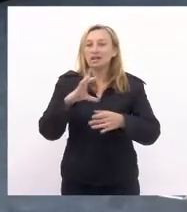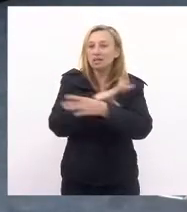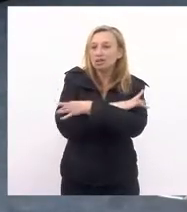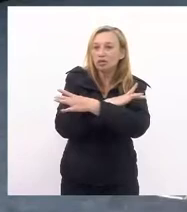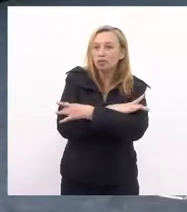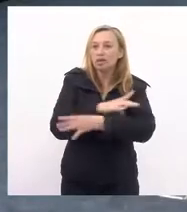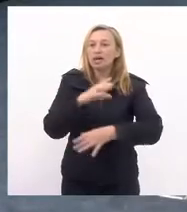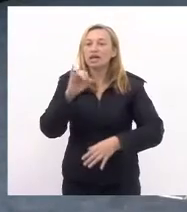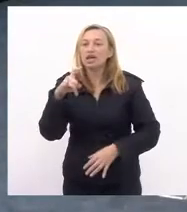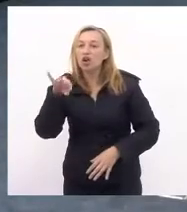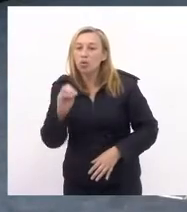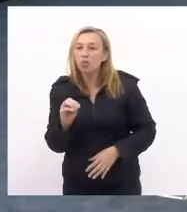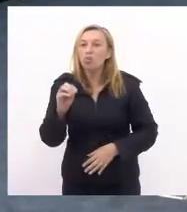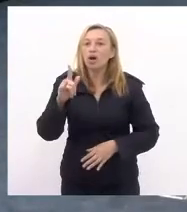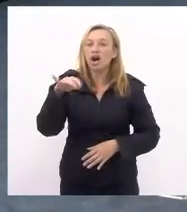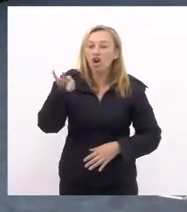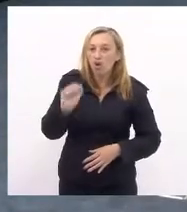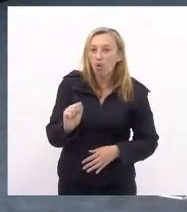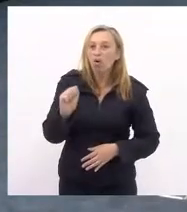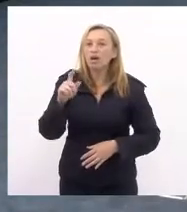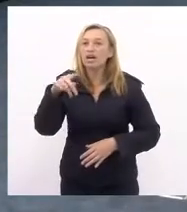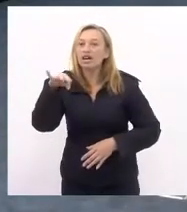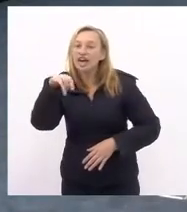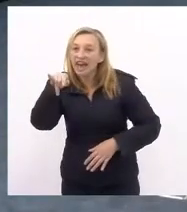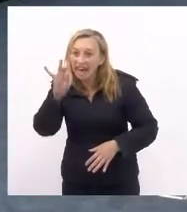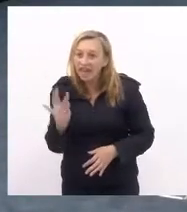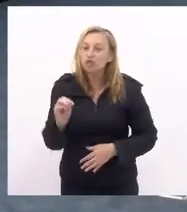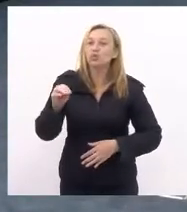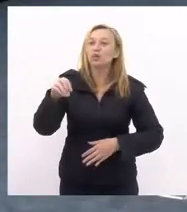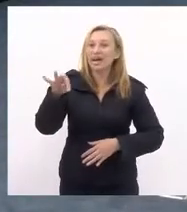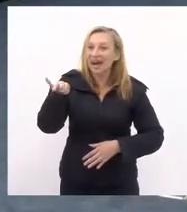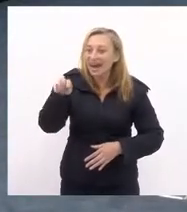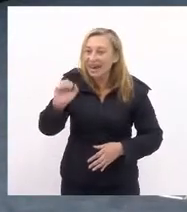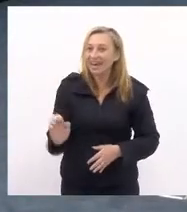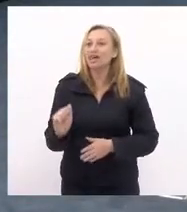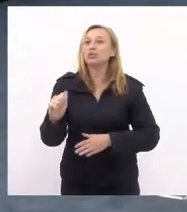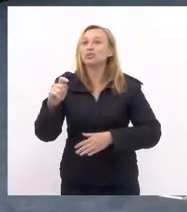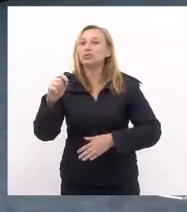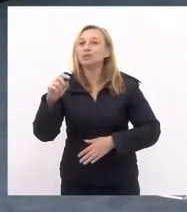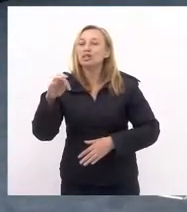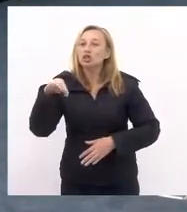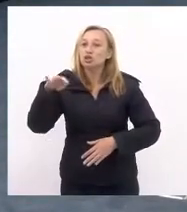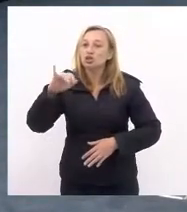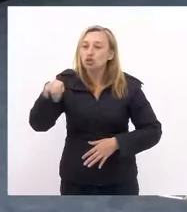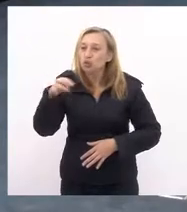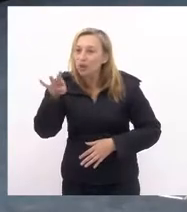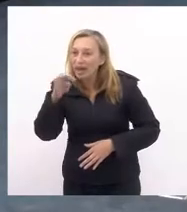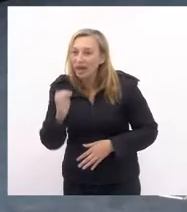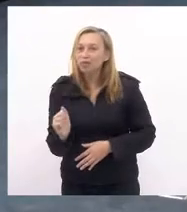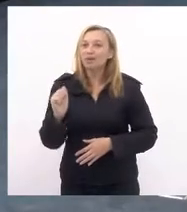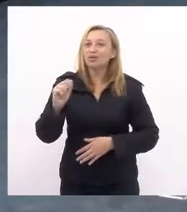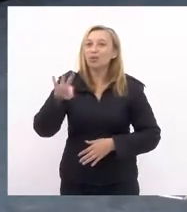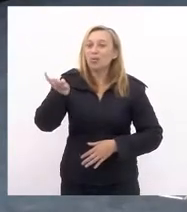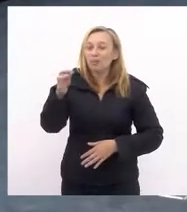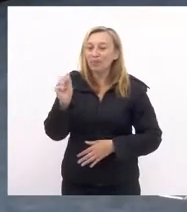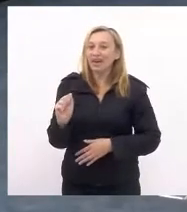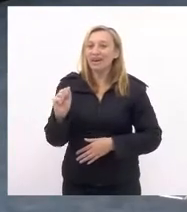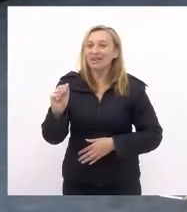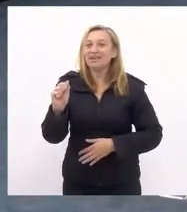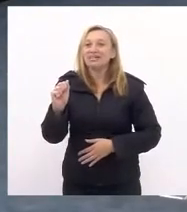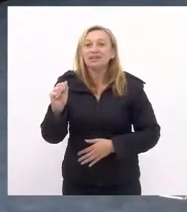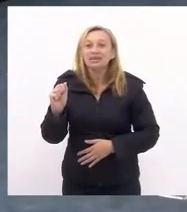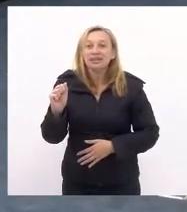Congo, Angola, Queto, Efon, Alaqueto, Nagô, Jurema, Golmeia, Gantuá,